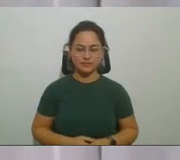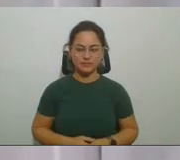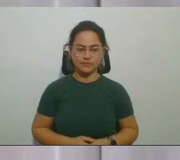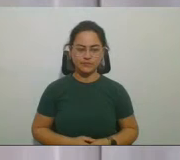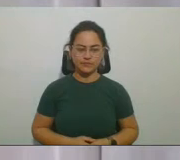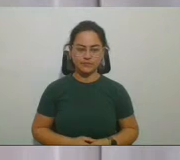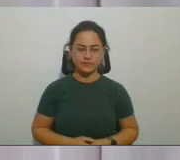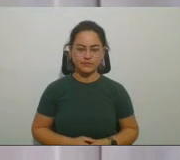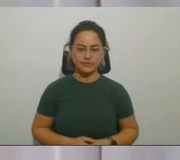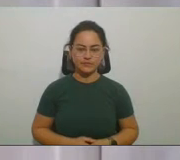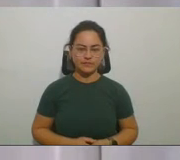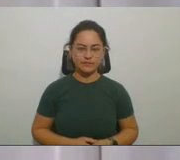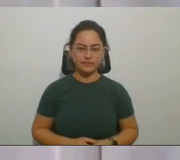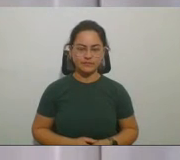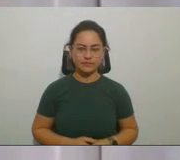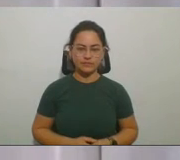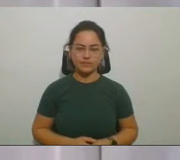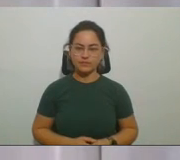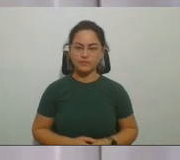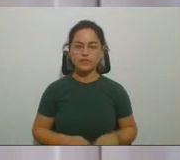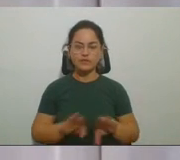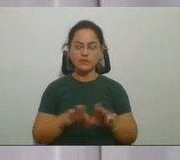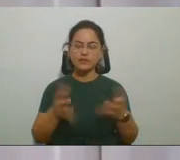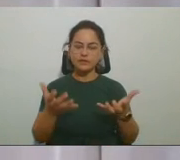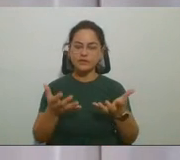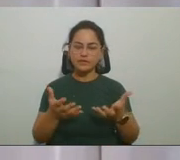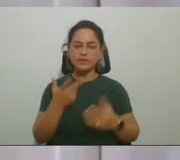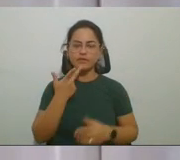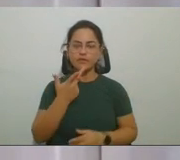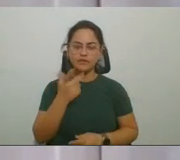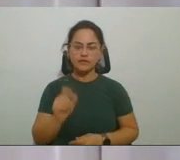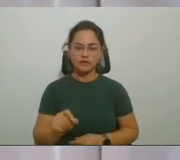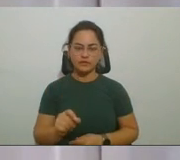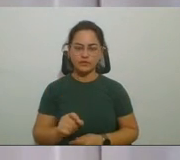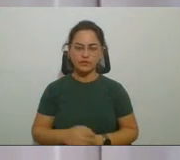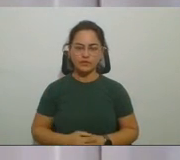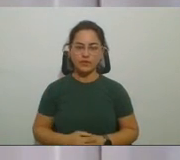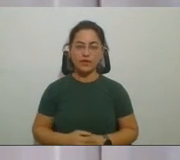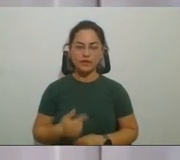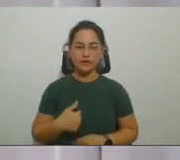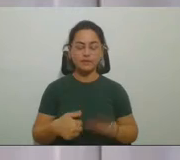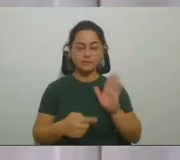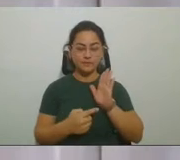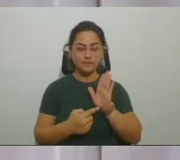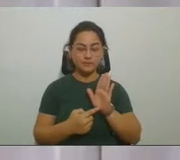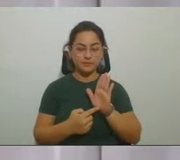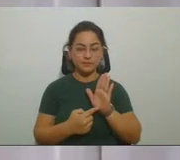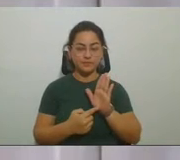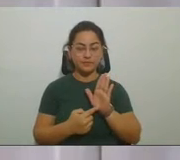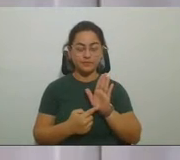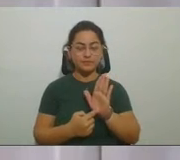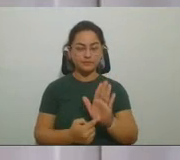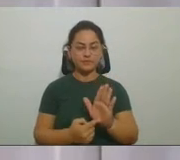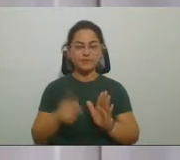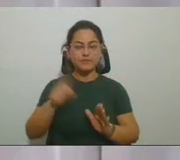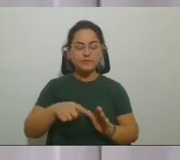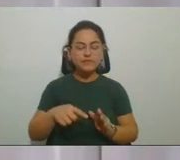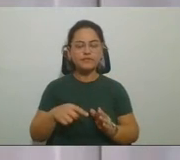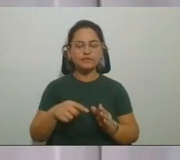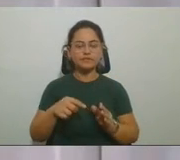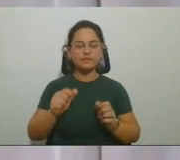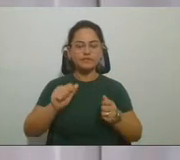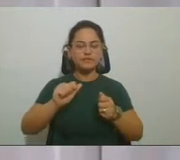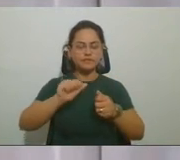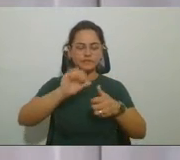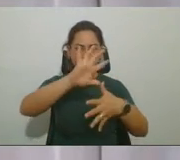Gostaria então dizer que a minha apresentação é América Latina encruzilhada, aposta à justiça social